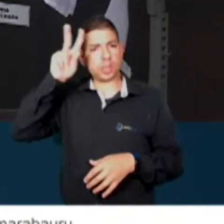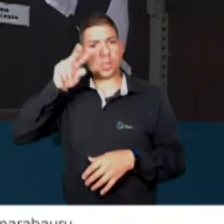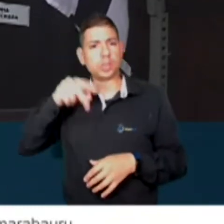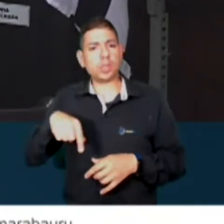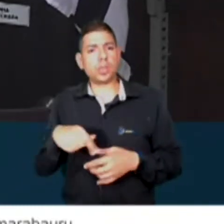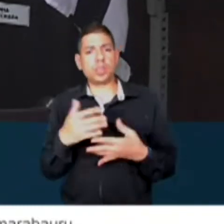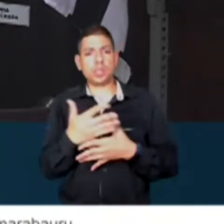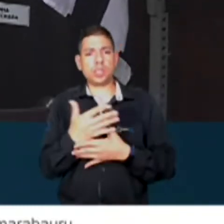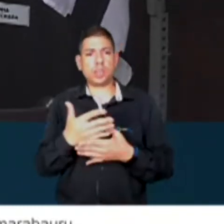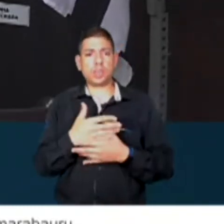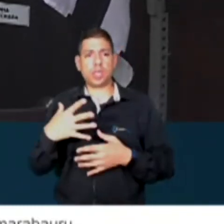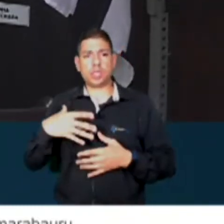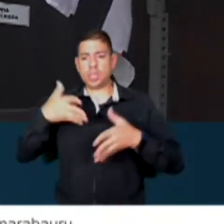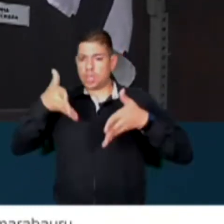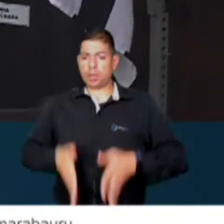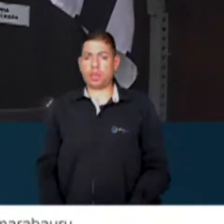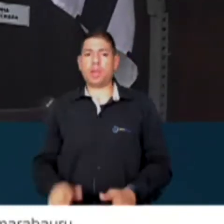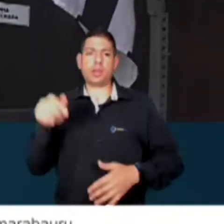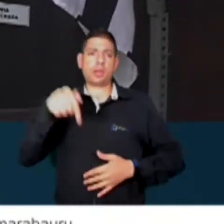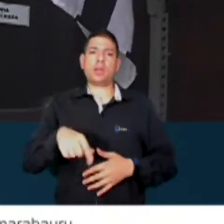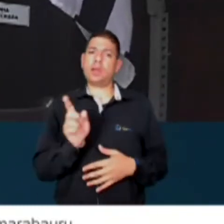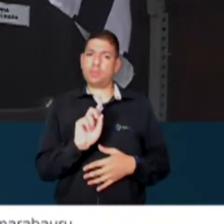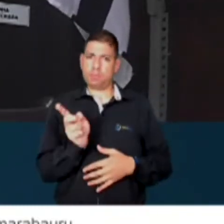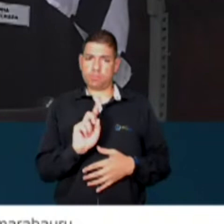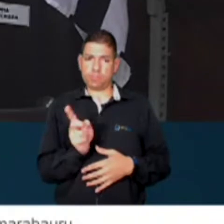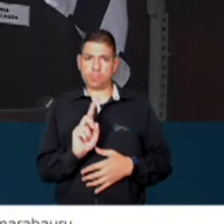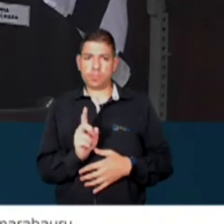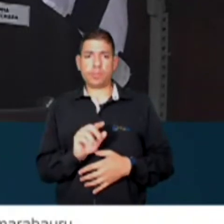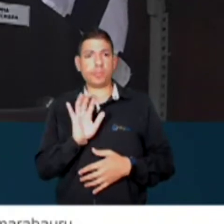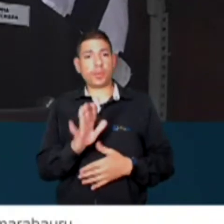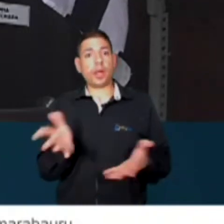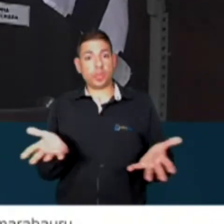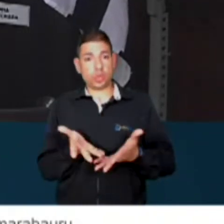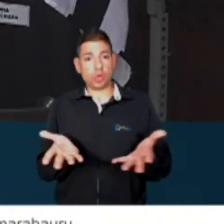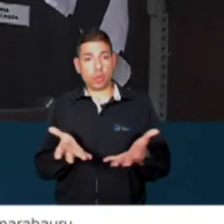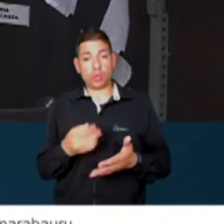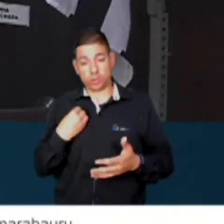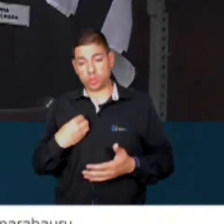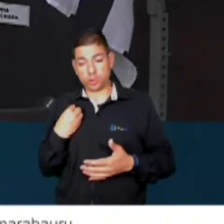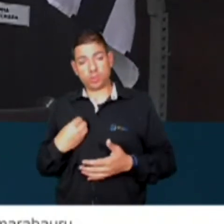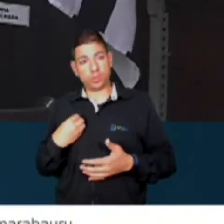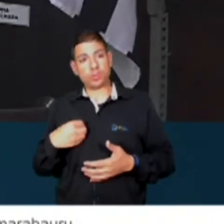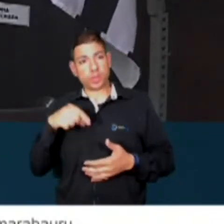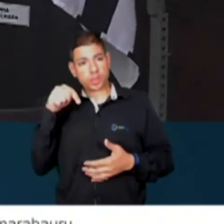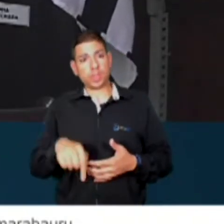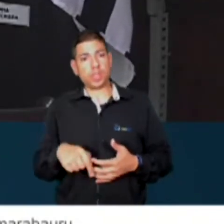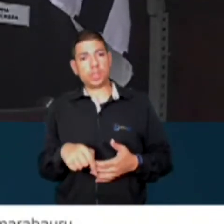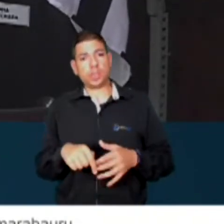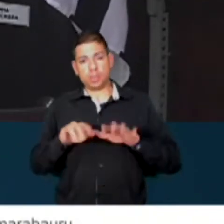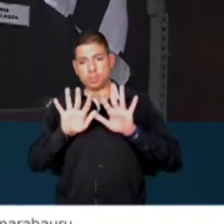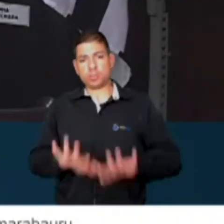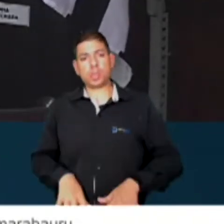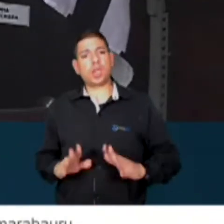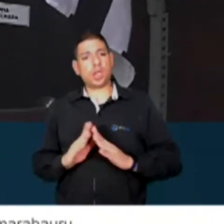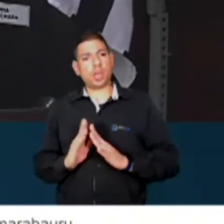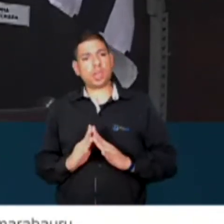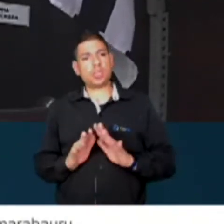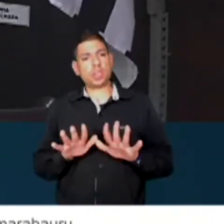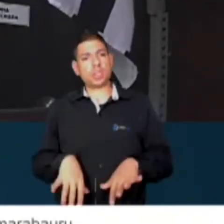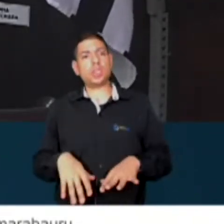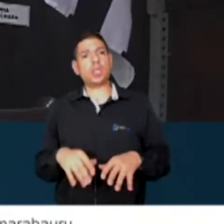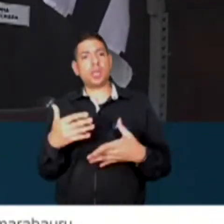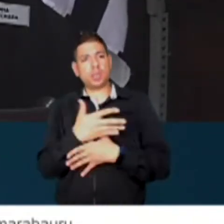nascido dessa cidade, mas hoje estou realmente convicto do que realmente Bauru